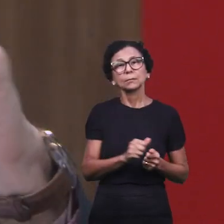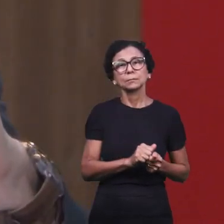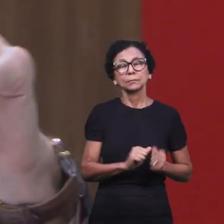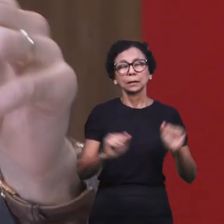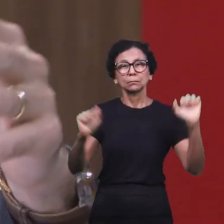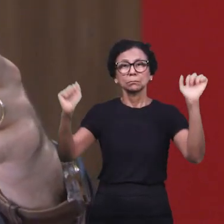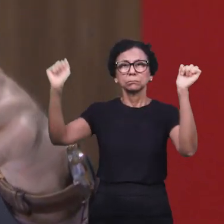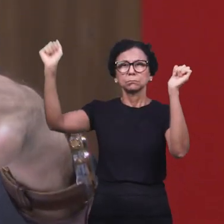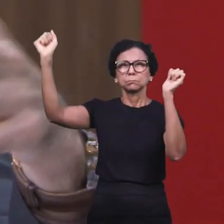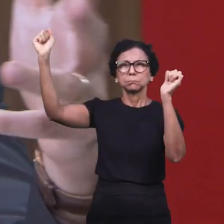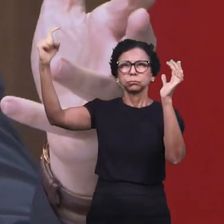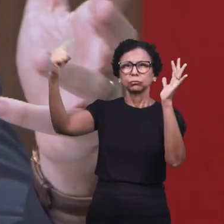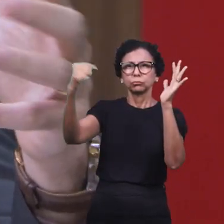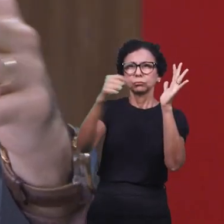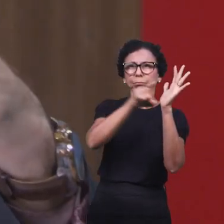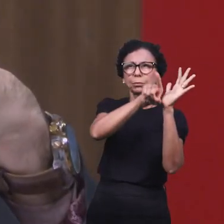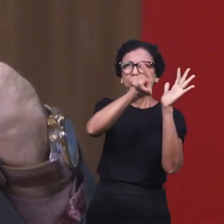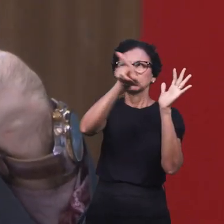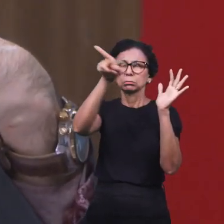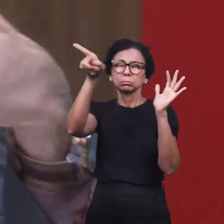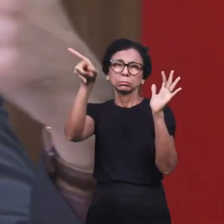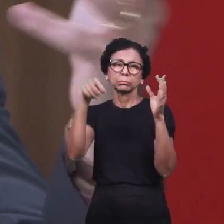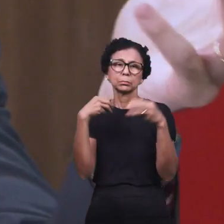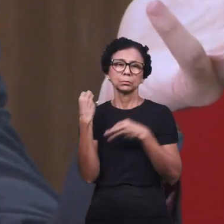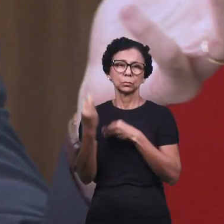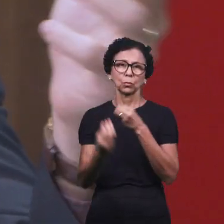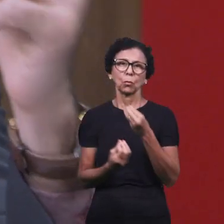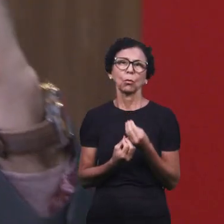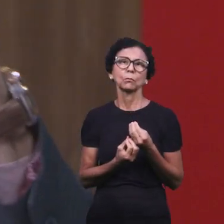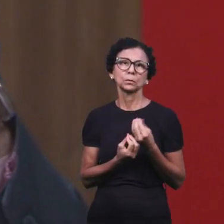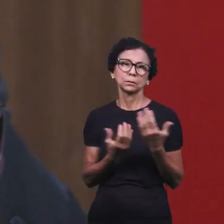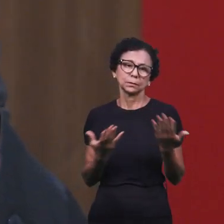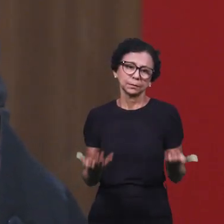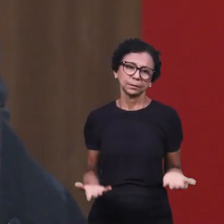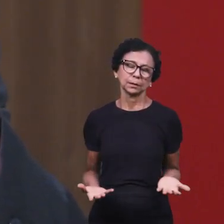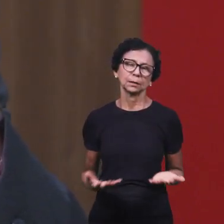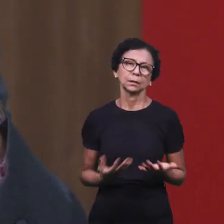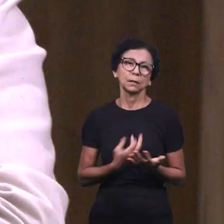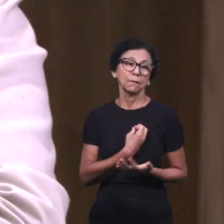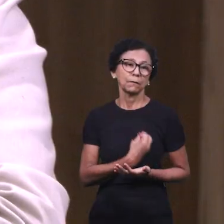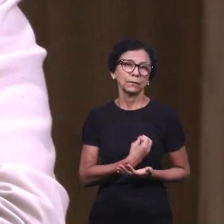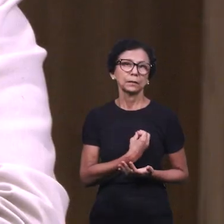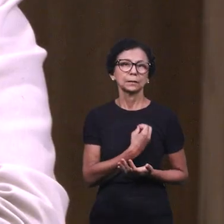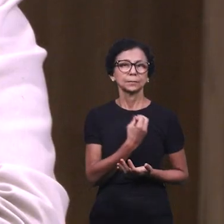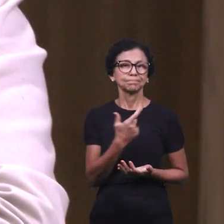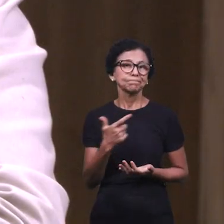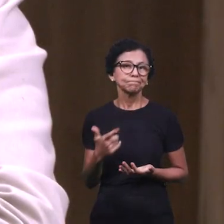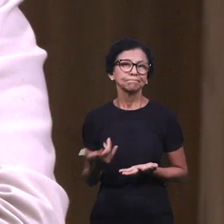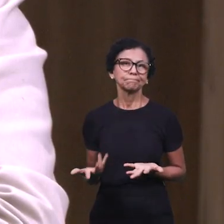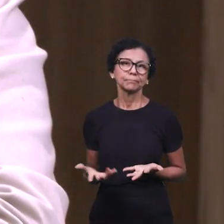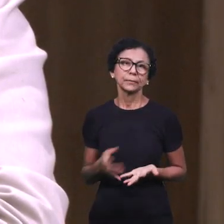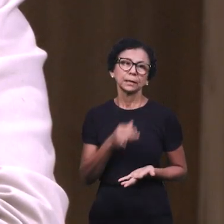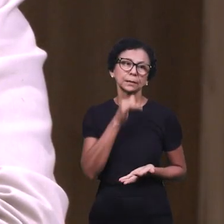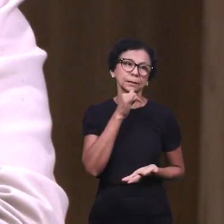seriam formas de vida talvez bem mais simplórias, né, do que nós temos hoje. Você vai ver, por exemplo, a preocupação dos